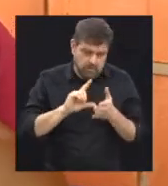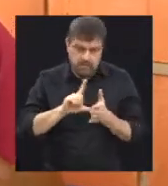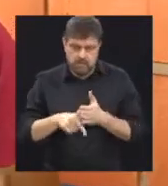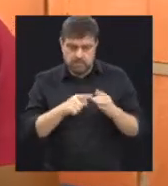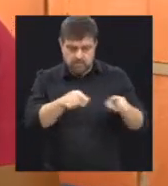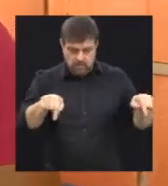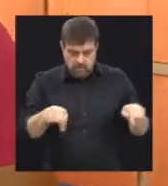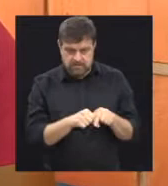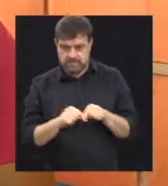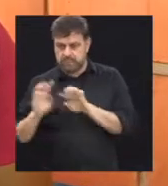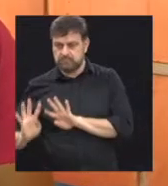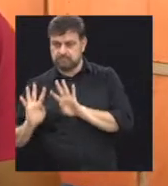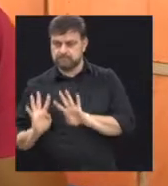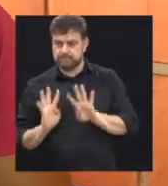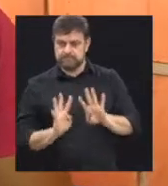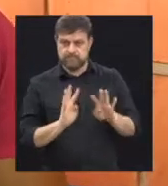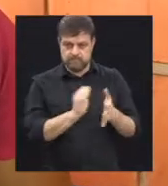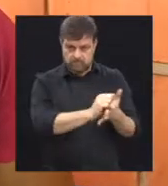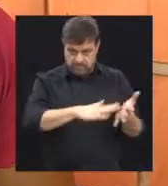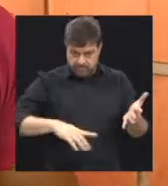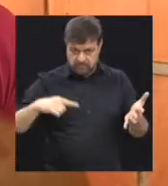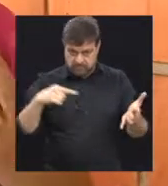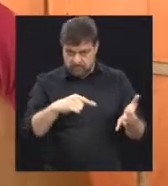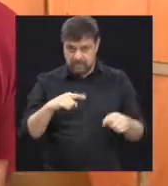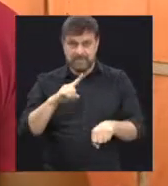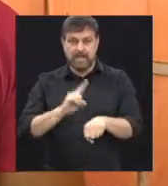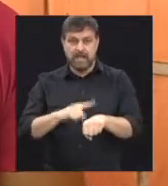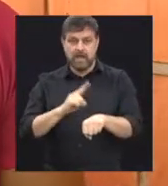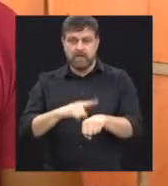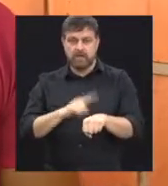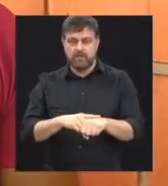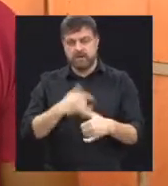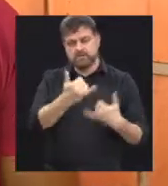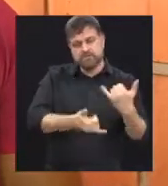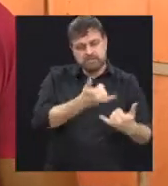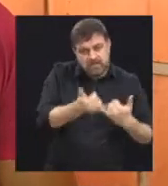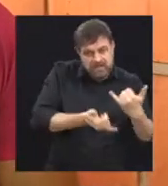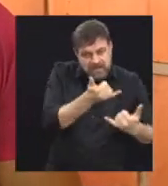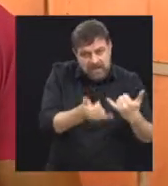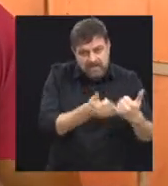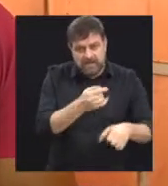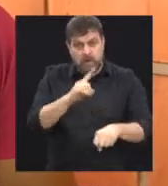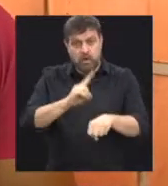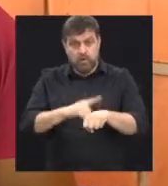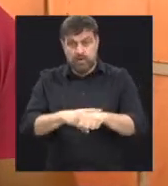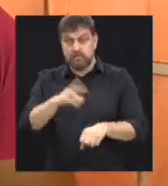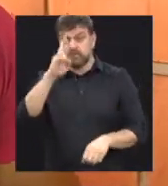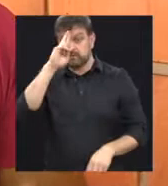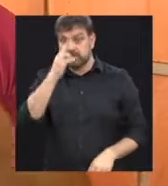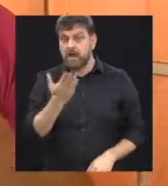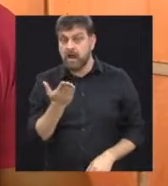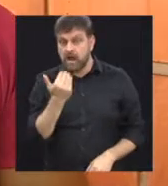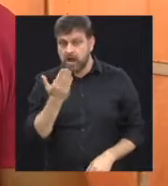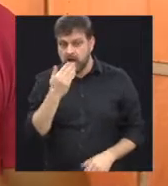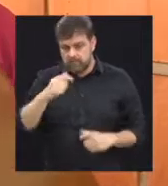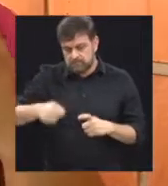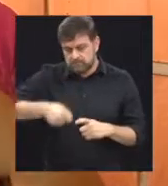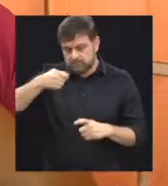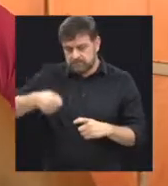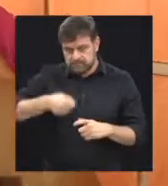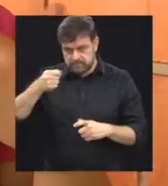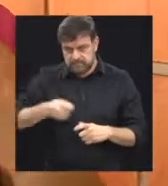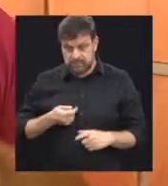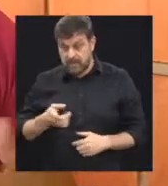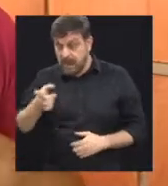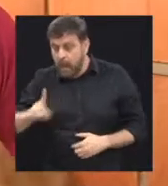para a sala, a gente faz uma atividade. Tem salas que ele tem um momento de parque. O horário de almoço, eles foram a